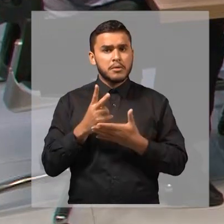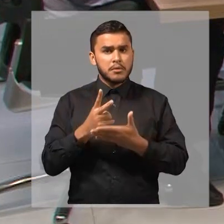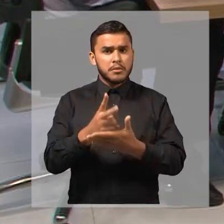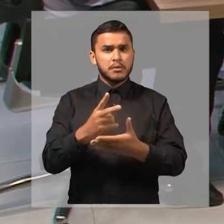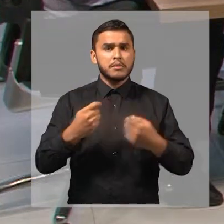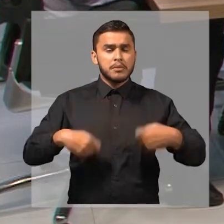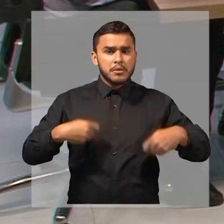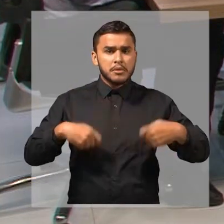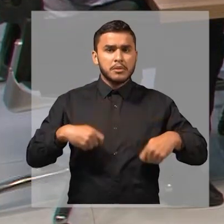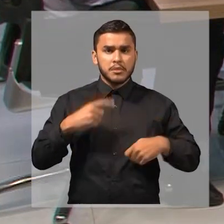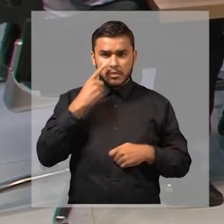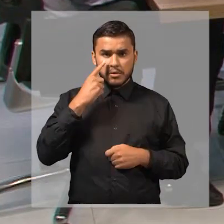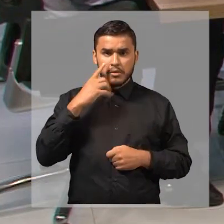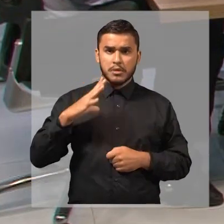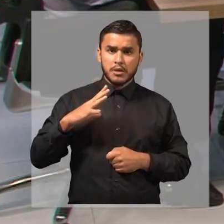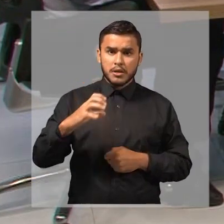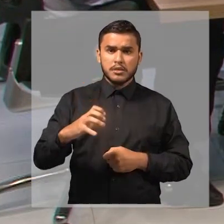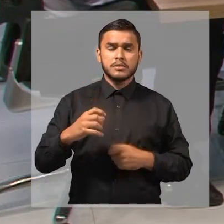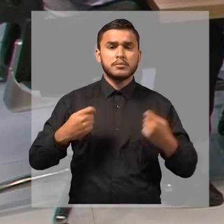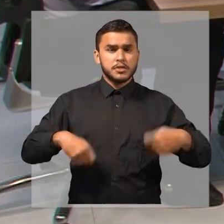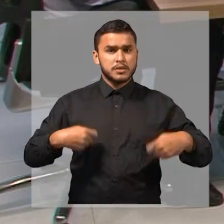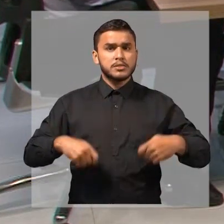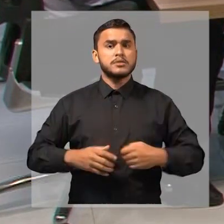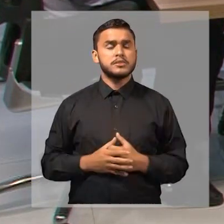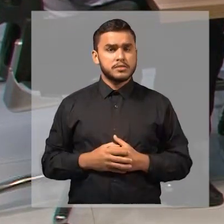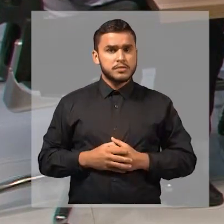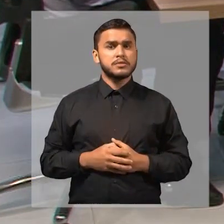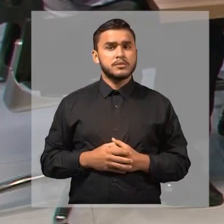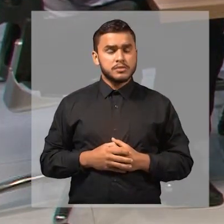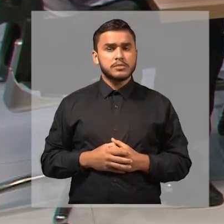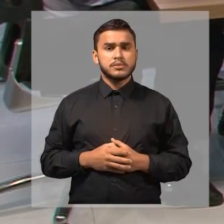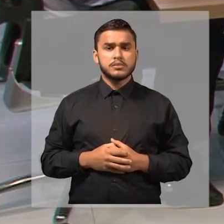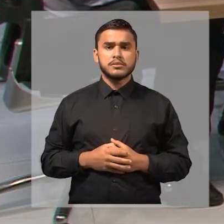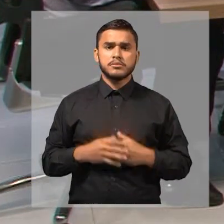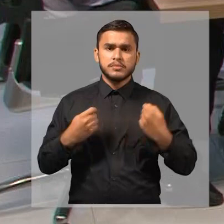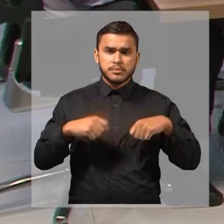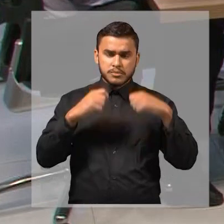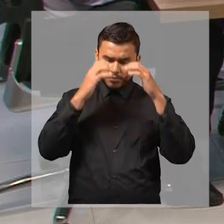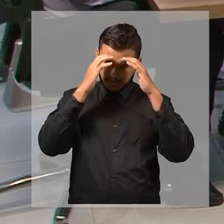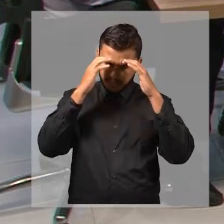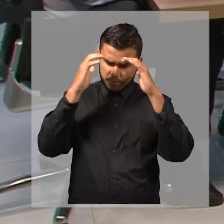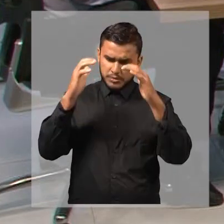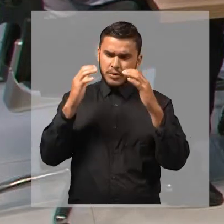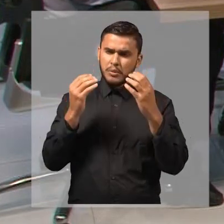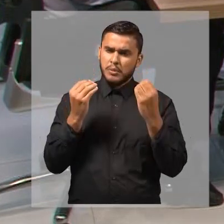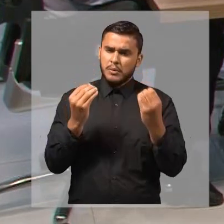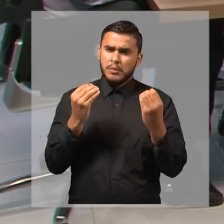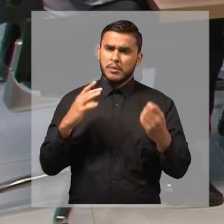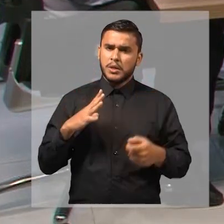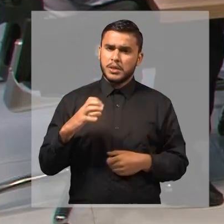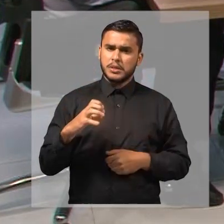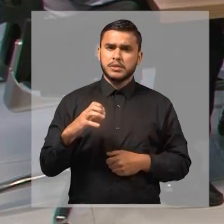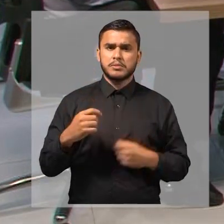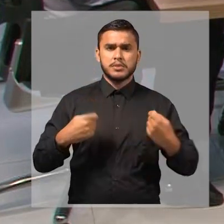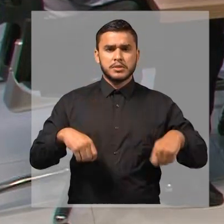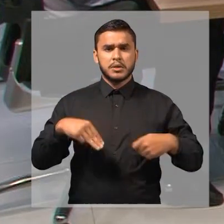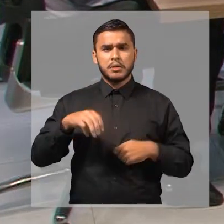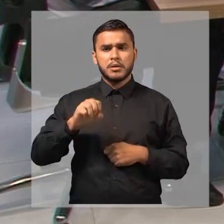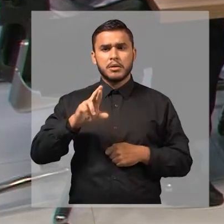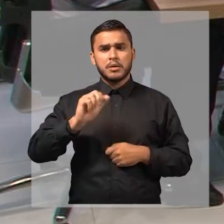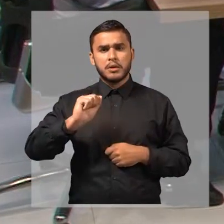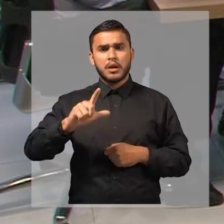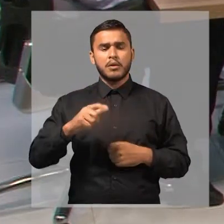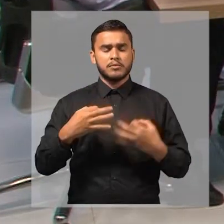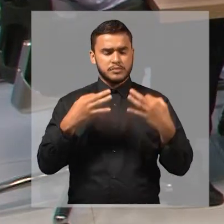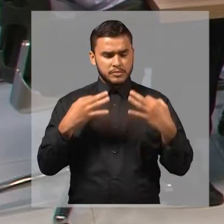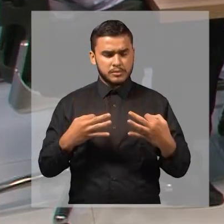mínimo de ética para que se pertença a um poder tão importante como é o Poder Judiciário. Professor Reginaldo